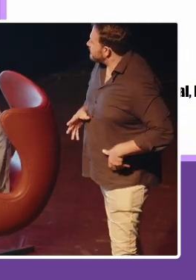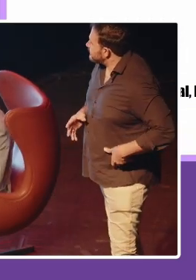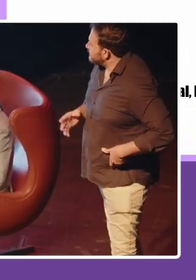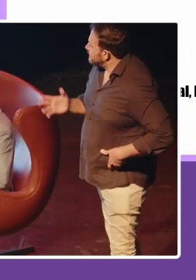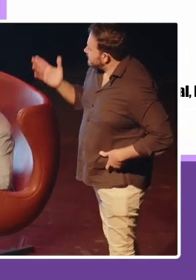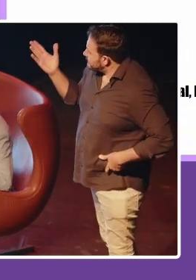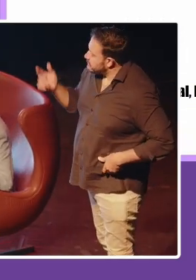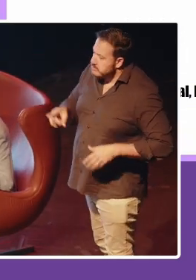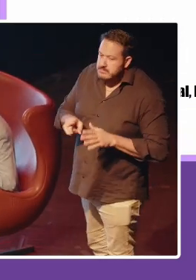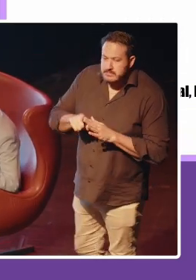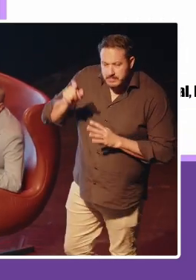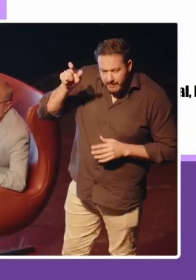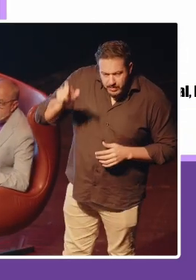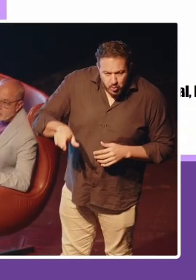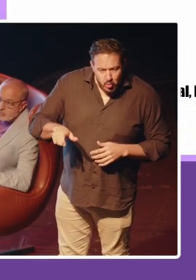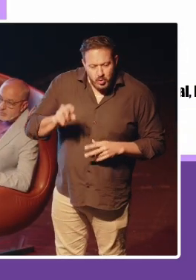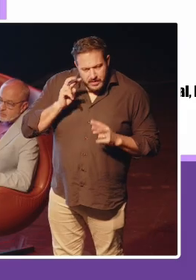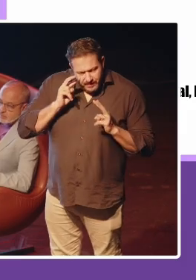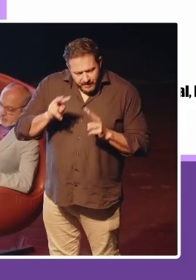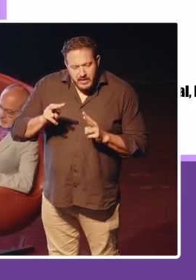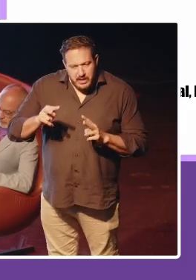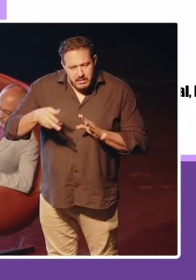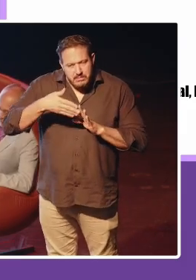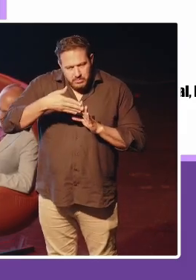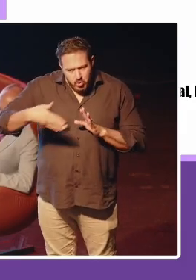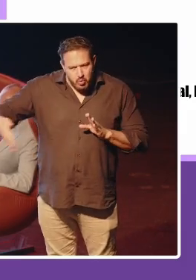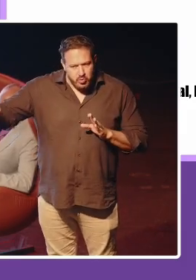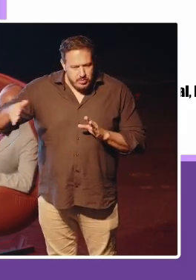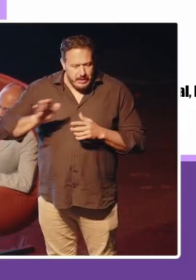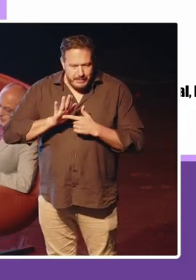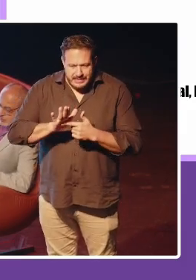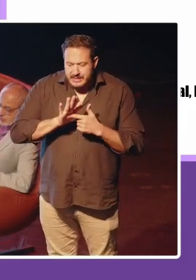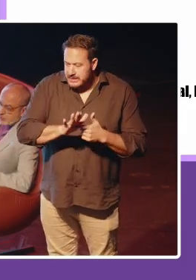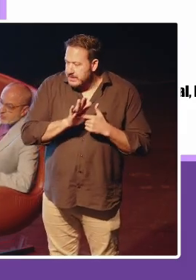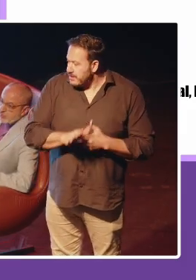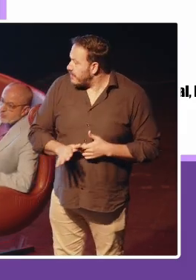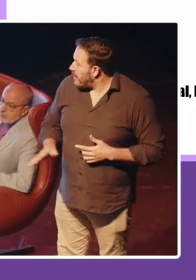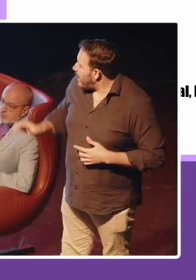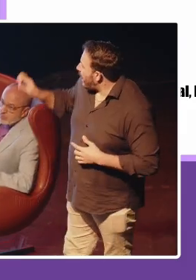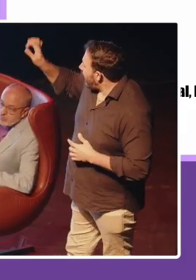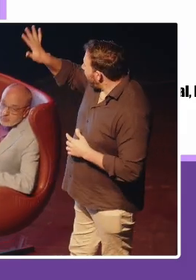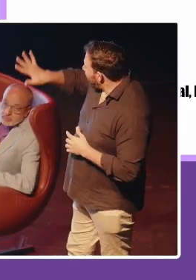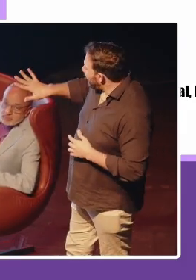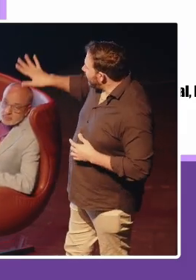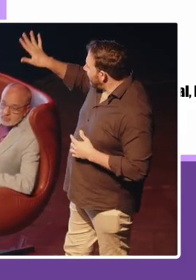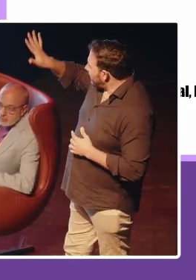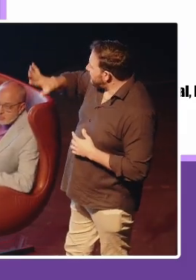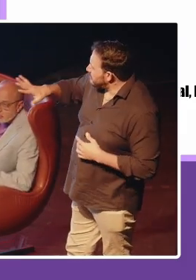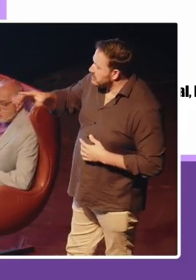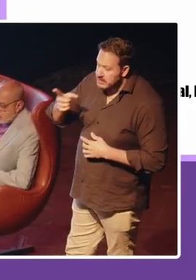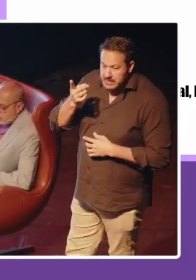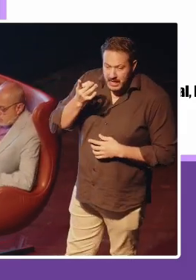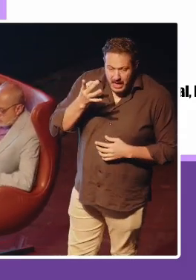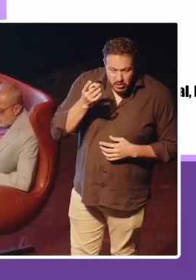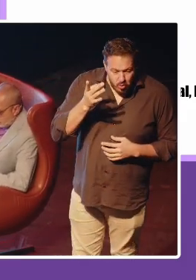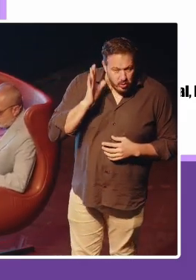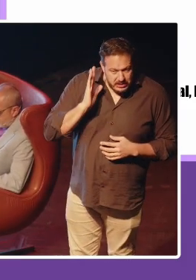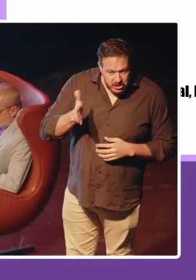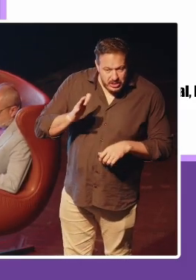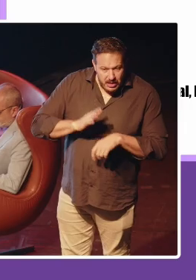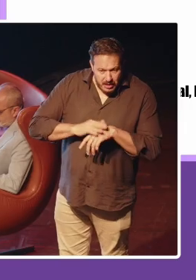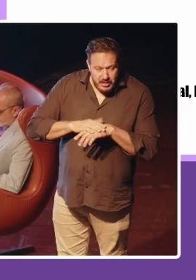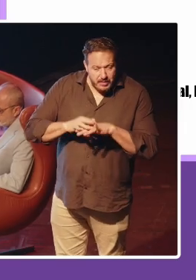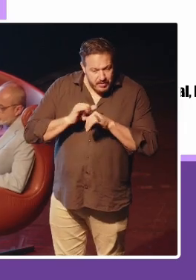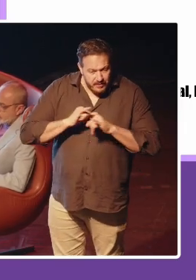Essa é uma figura que vocês vão ver bastante ao longo da apresentação, e ela traz 14 fatores de risco que já foram falados nas